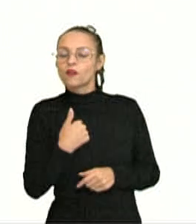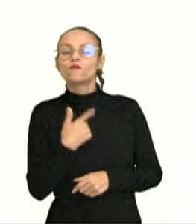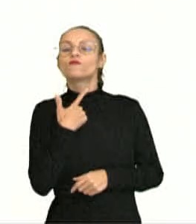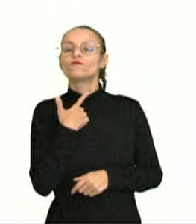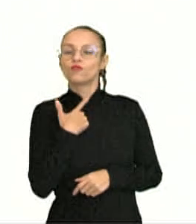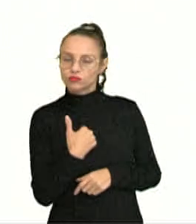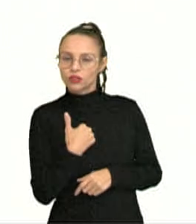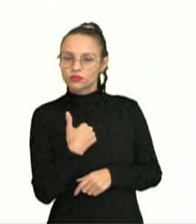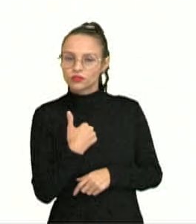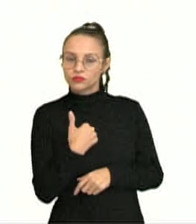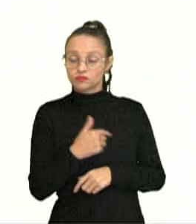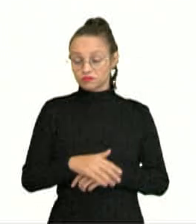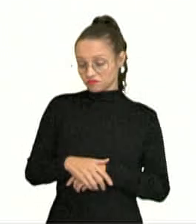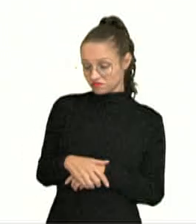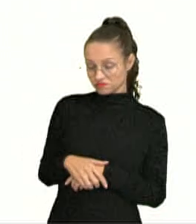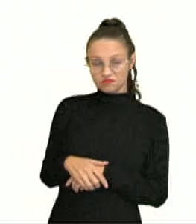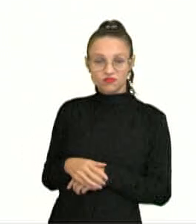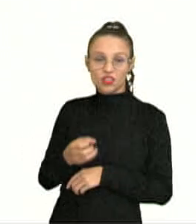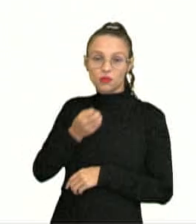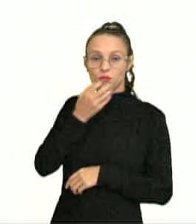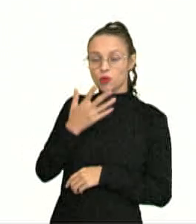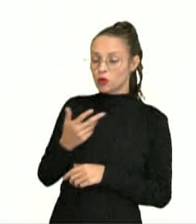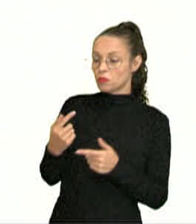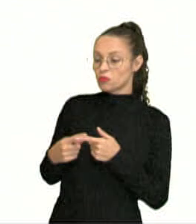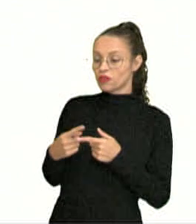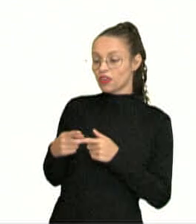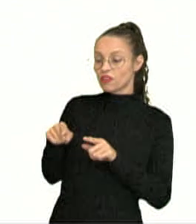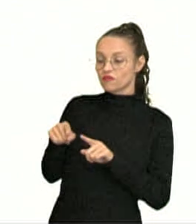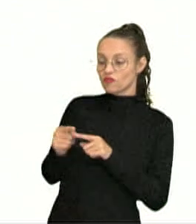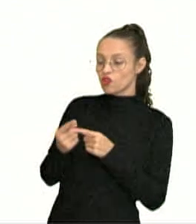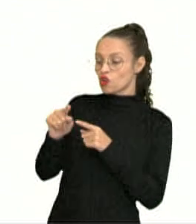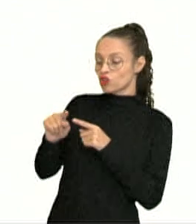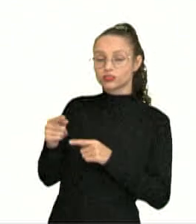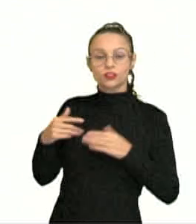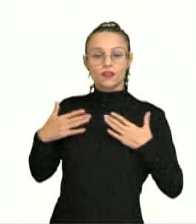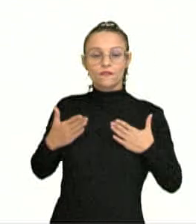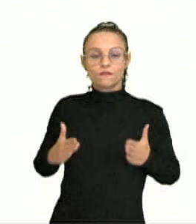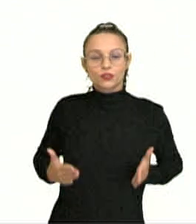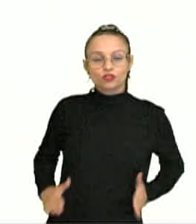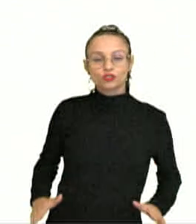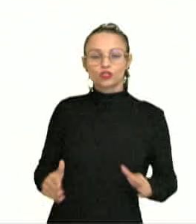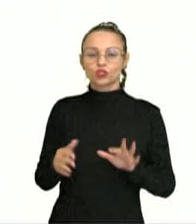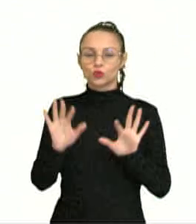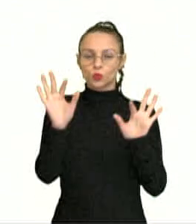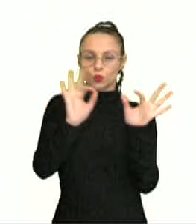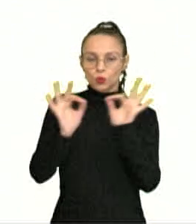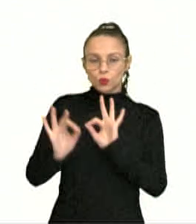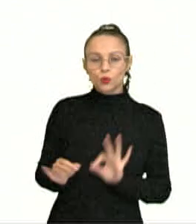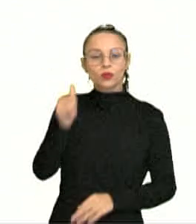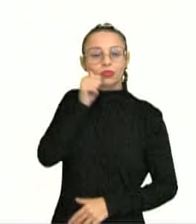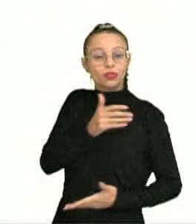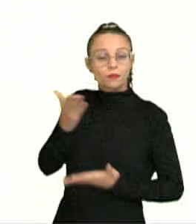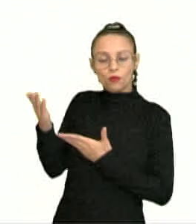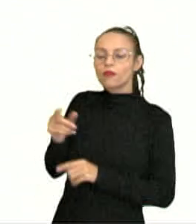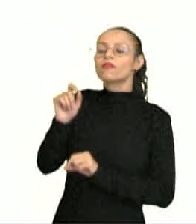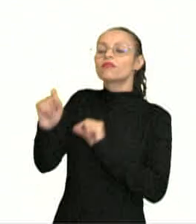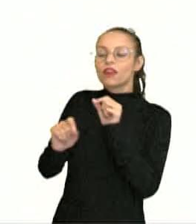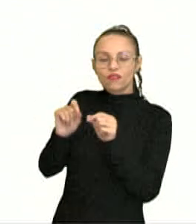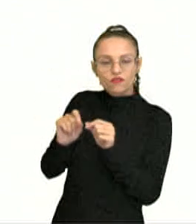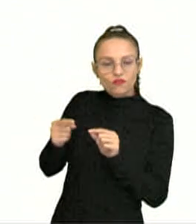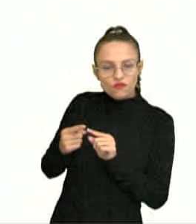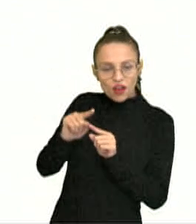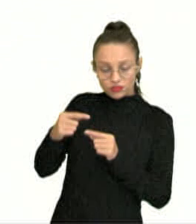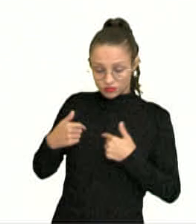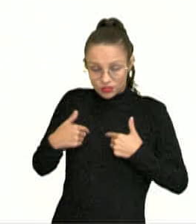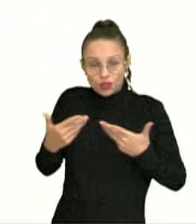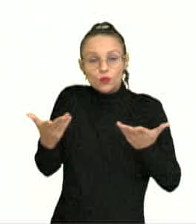cabeça. É boa porque coso. Então os vestidos e enfeites de nossa ama, quem é que os cose,